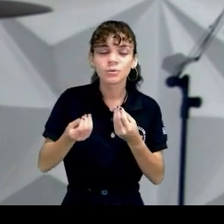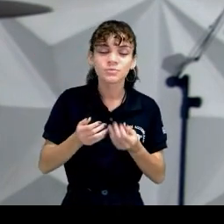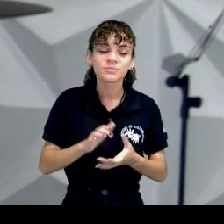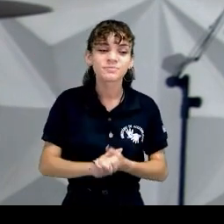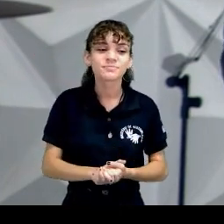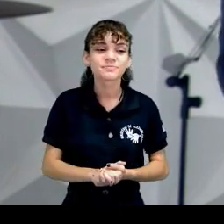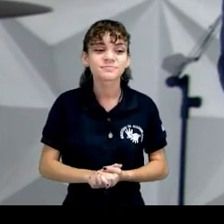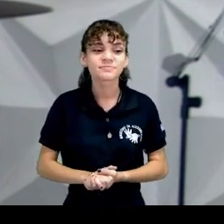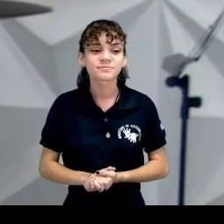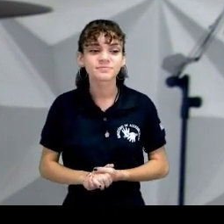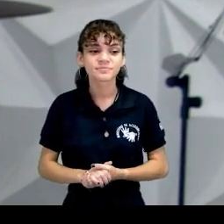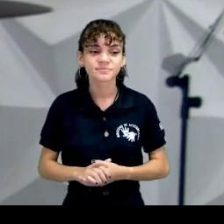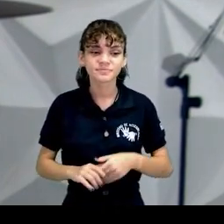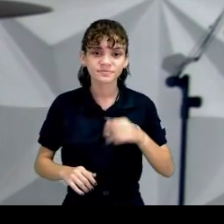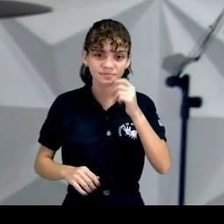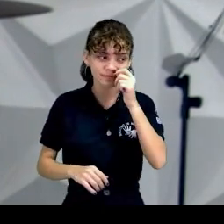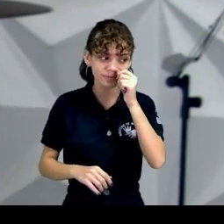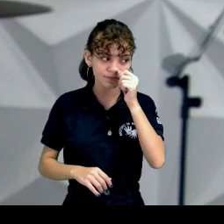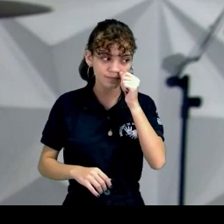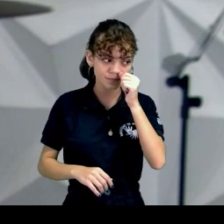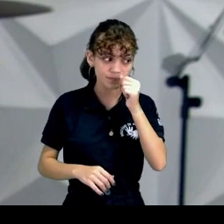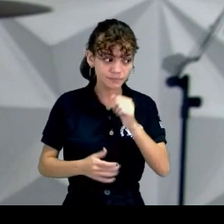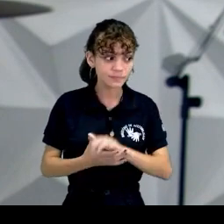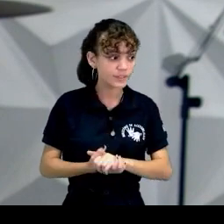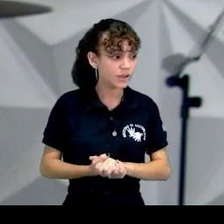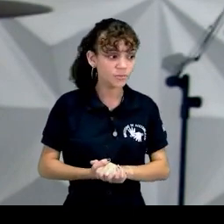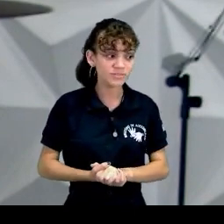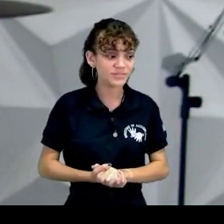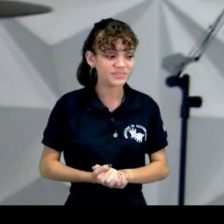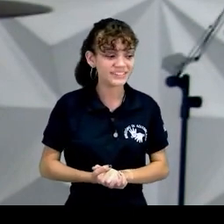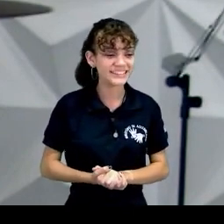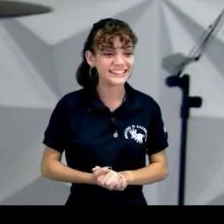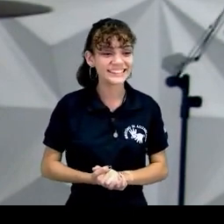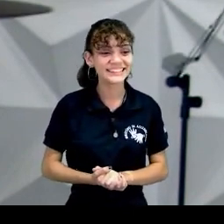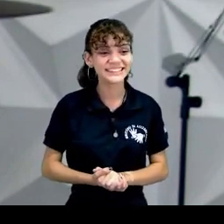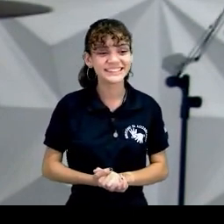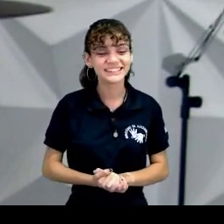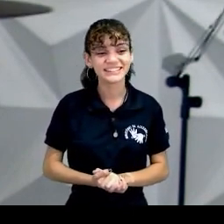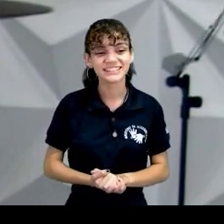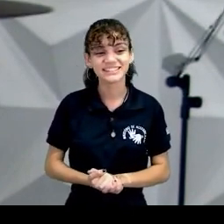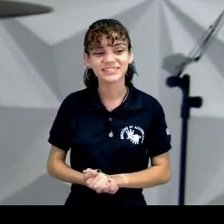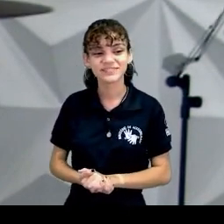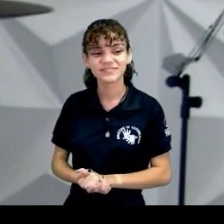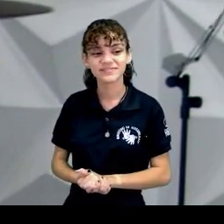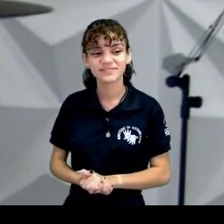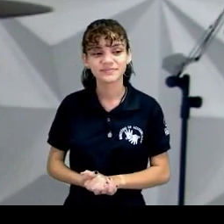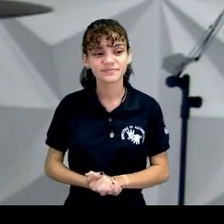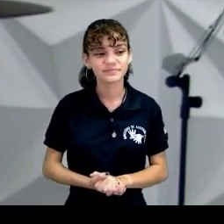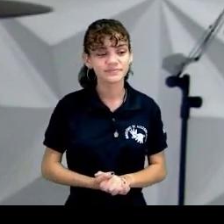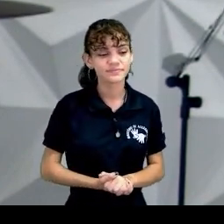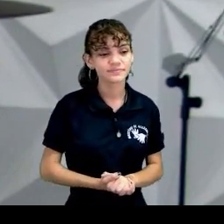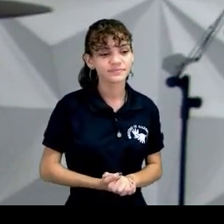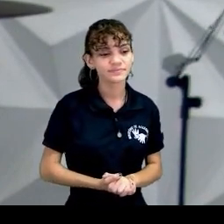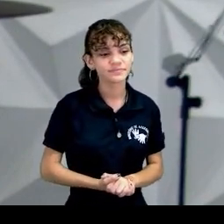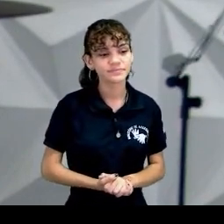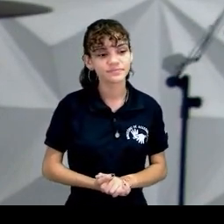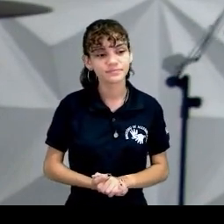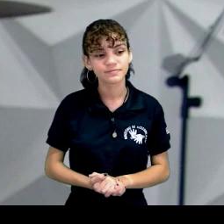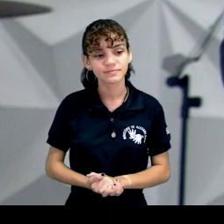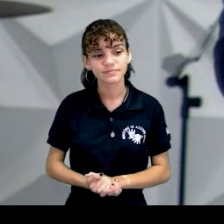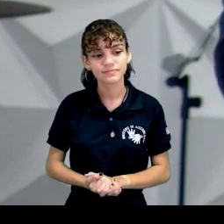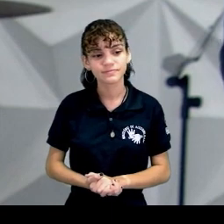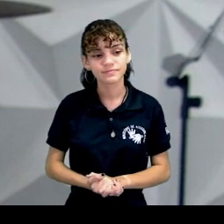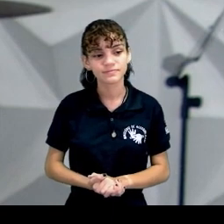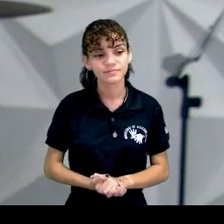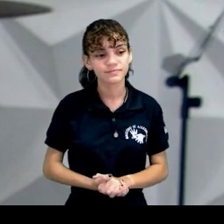assim. Assim como a gente não consegue admitir essa realidade, era mais ou menos assim a relação judeus e samaritanos.